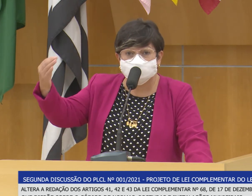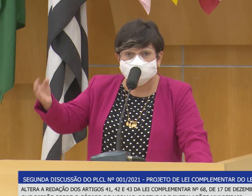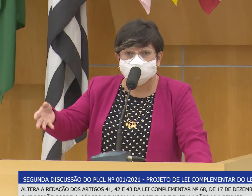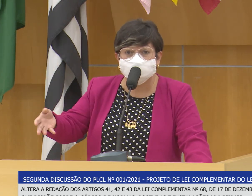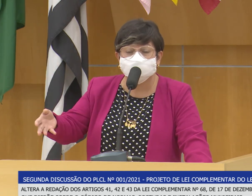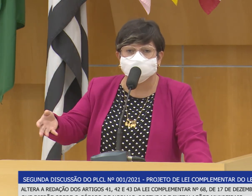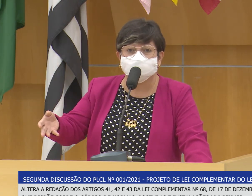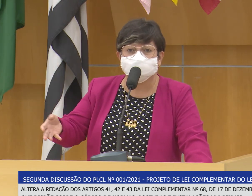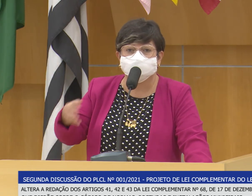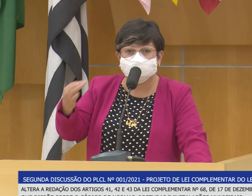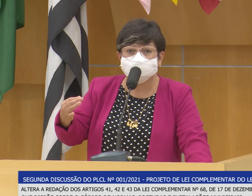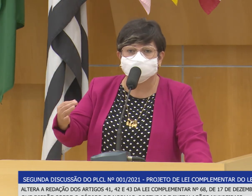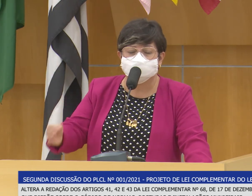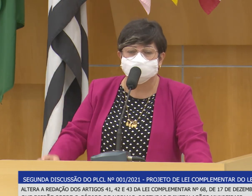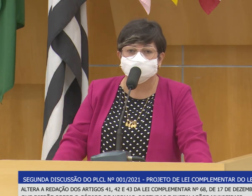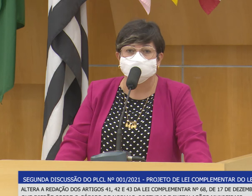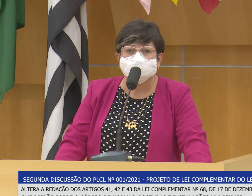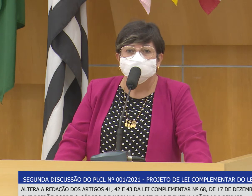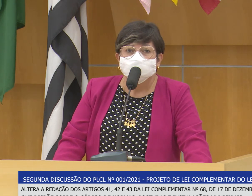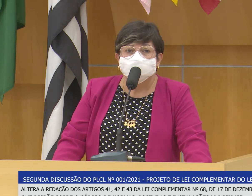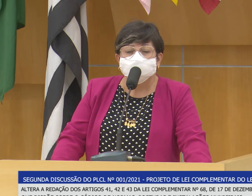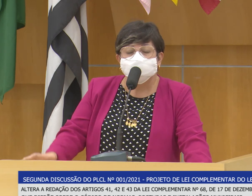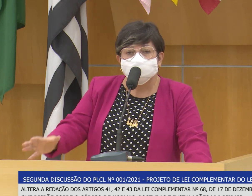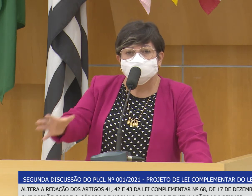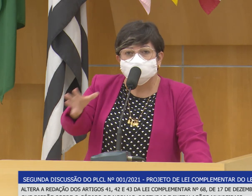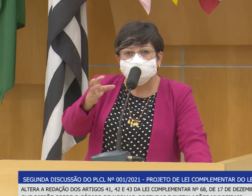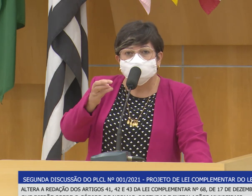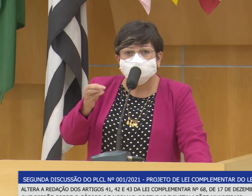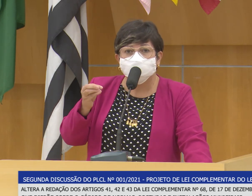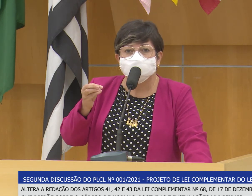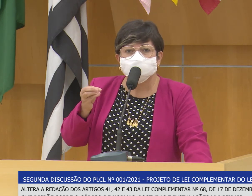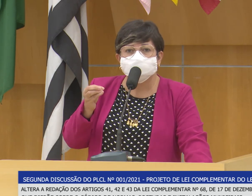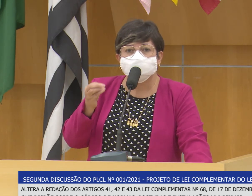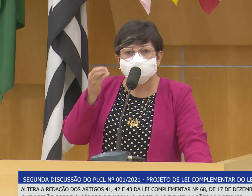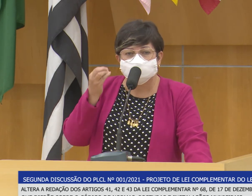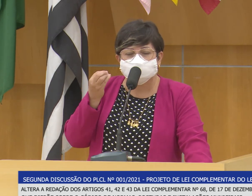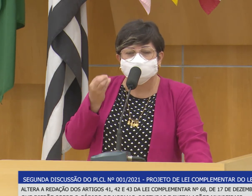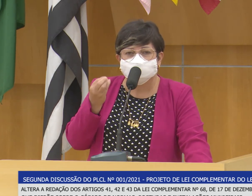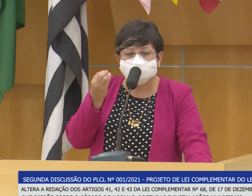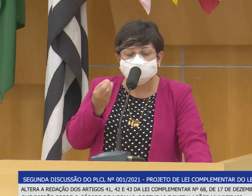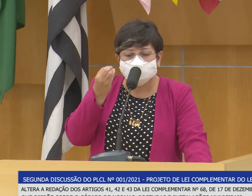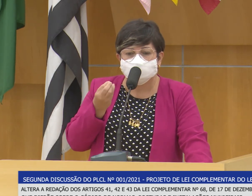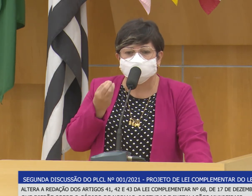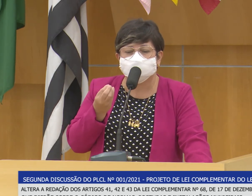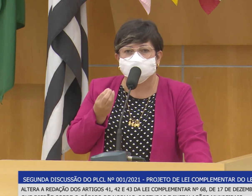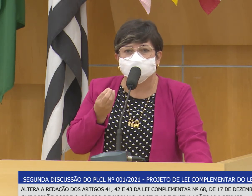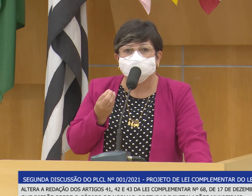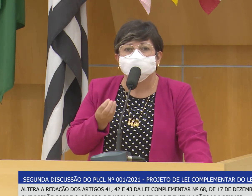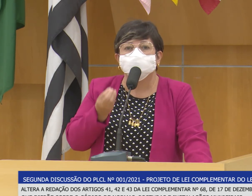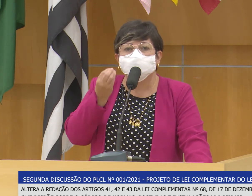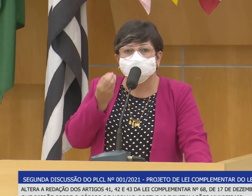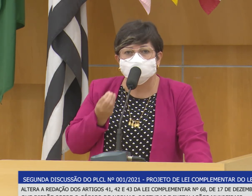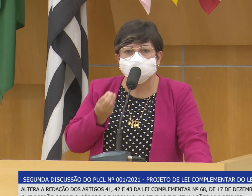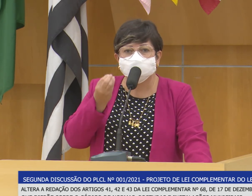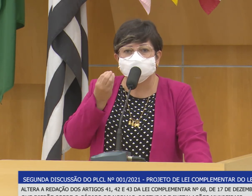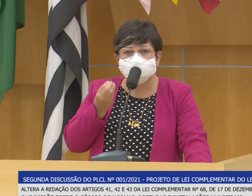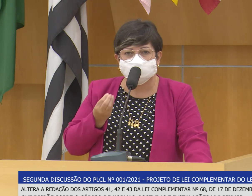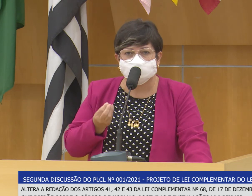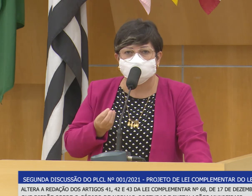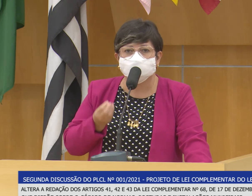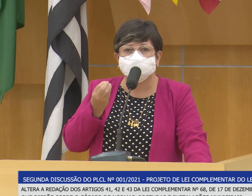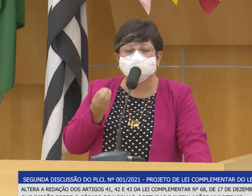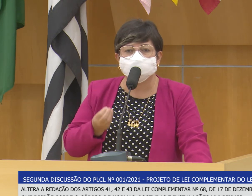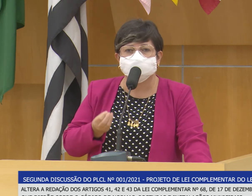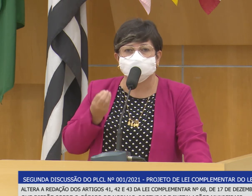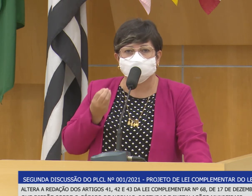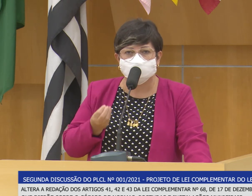outras ações dentro disso. Mas o foco de hoje é a